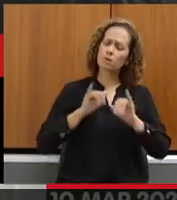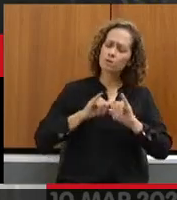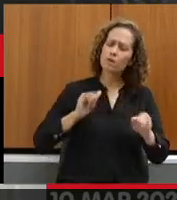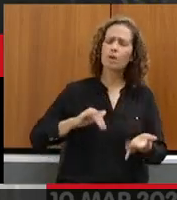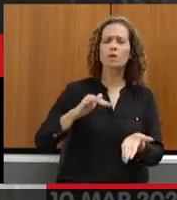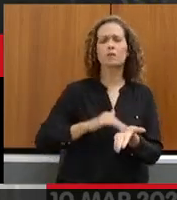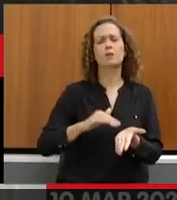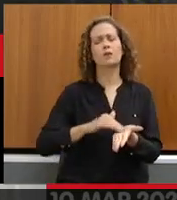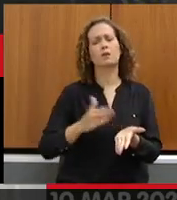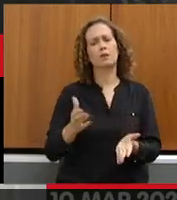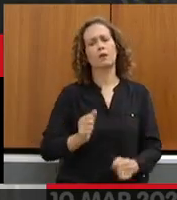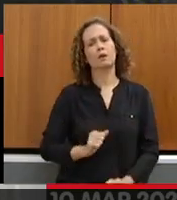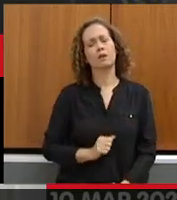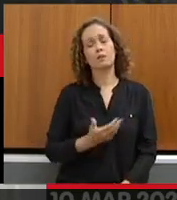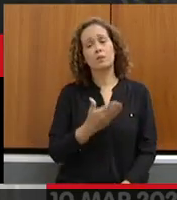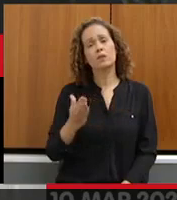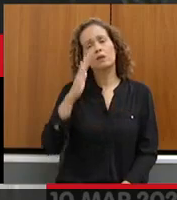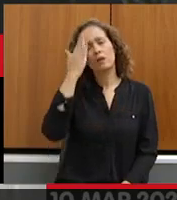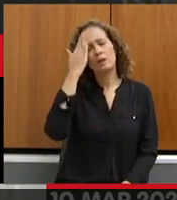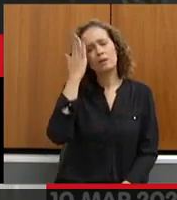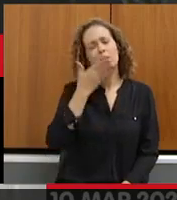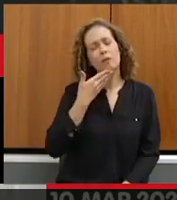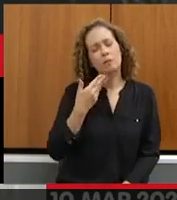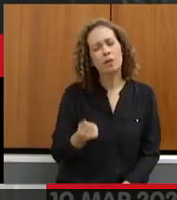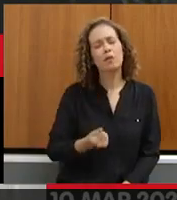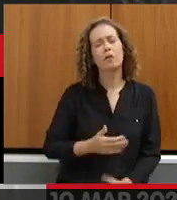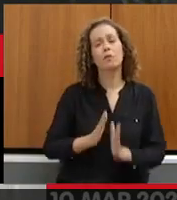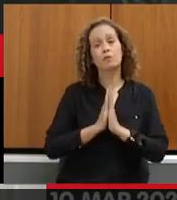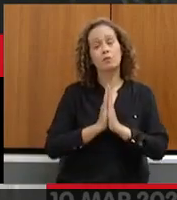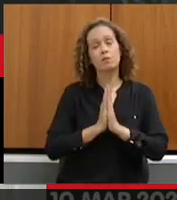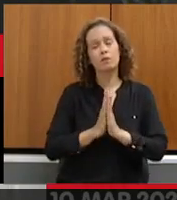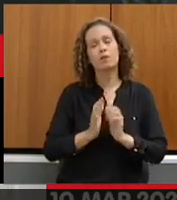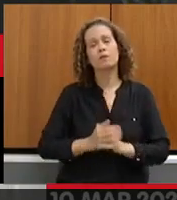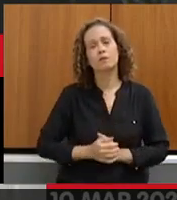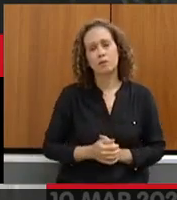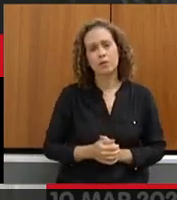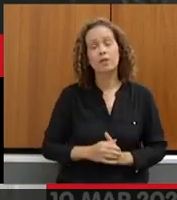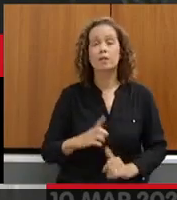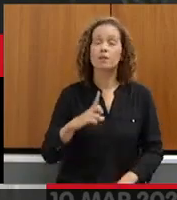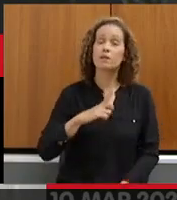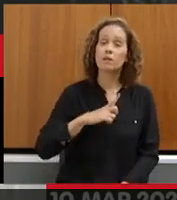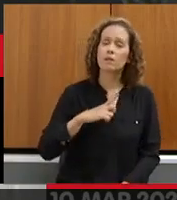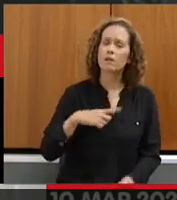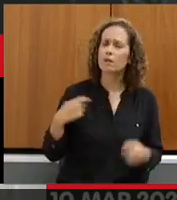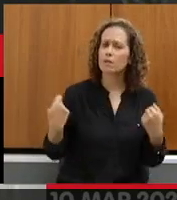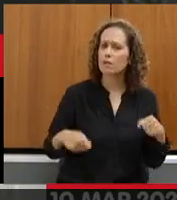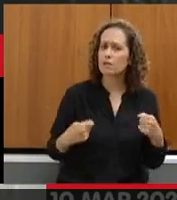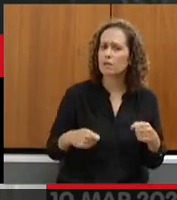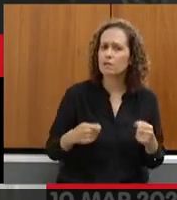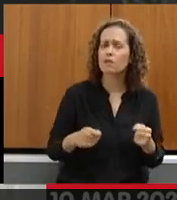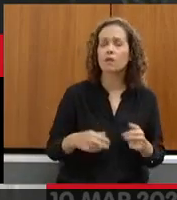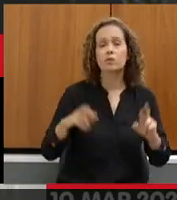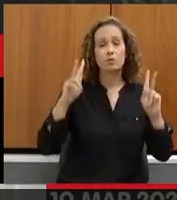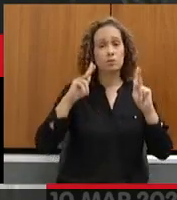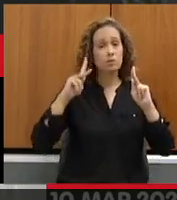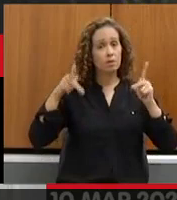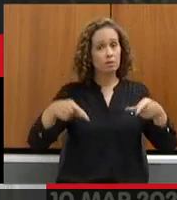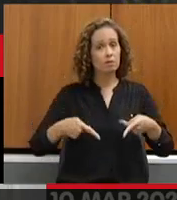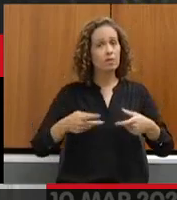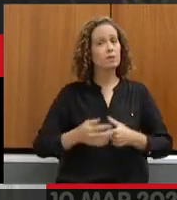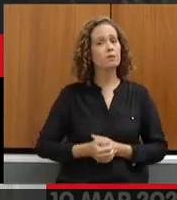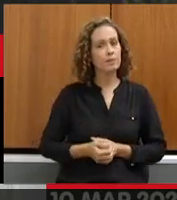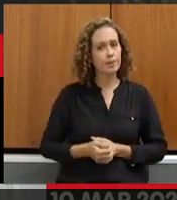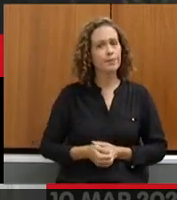secretário e eu quero que entenda da melhor forma possível que existe a necessidade de um reconhecimento